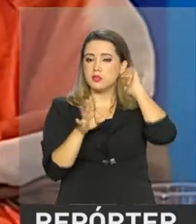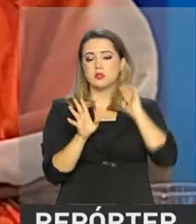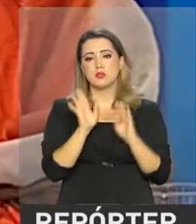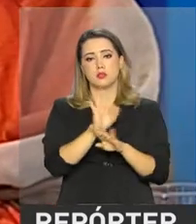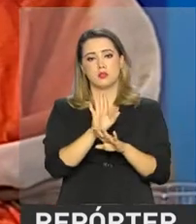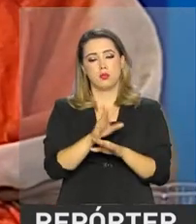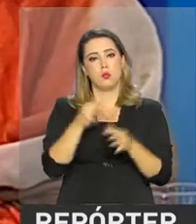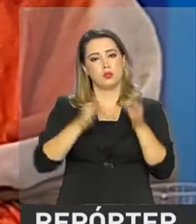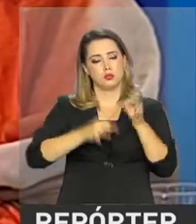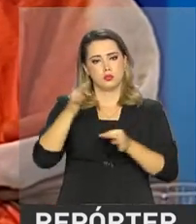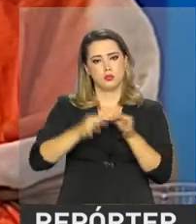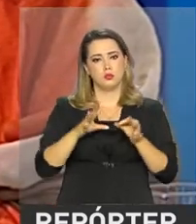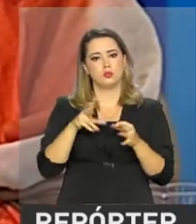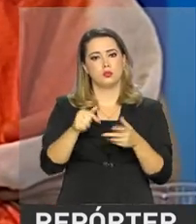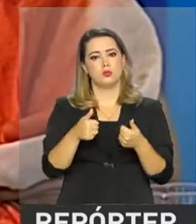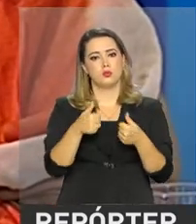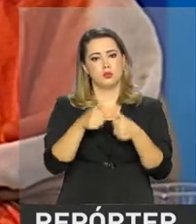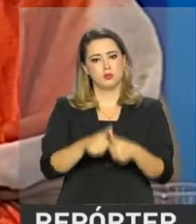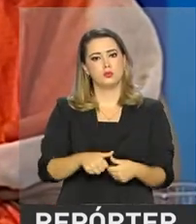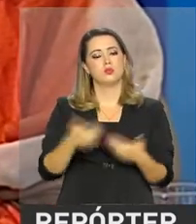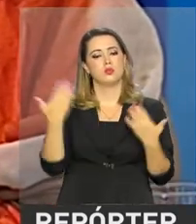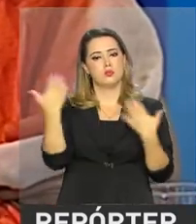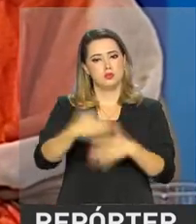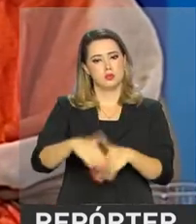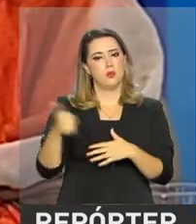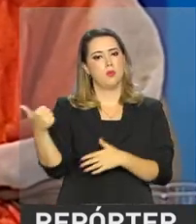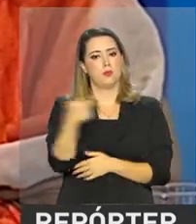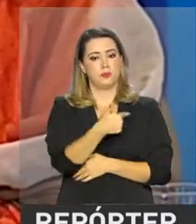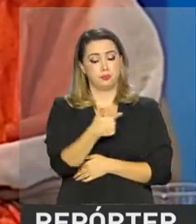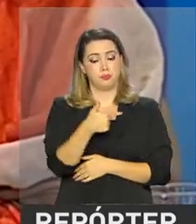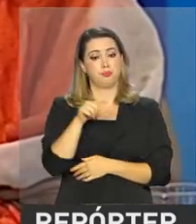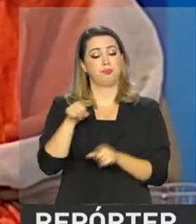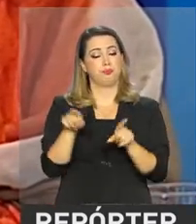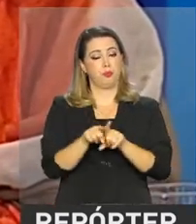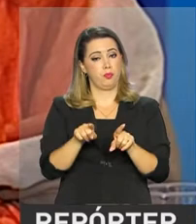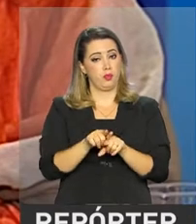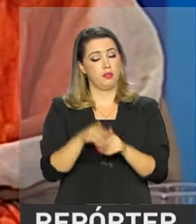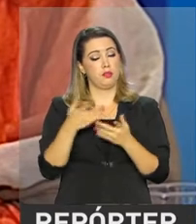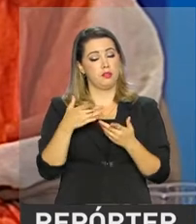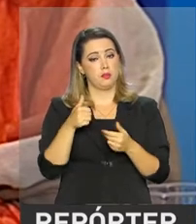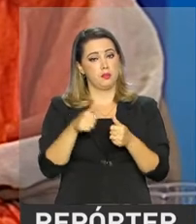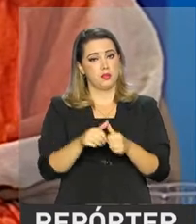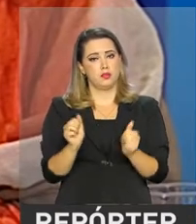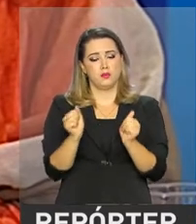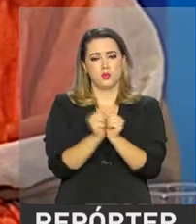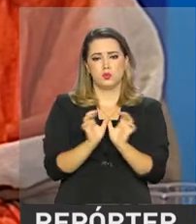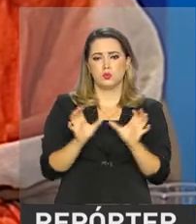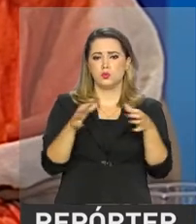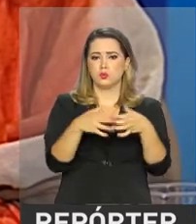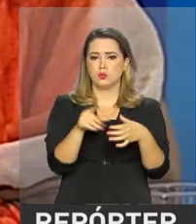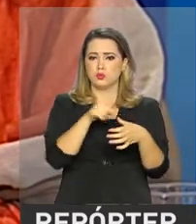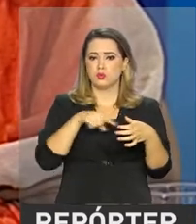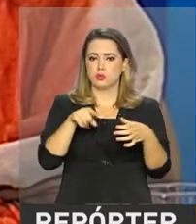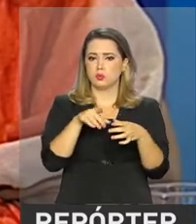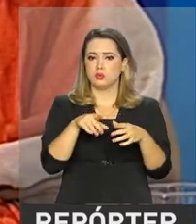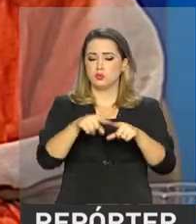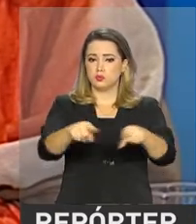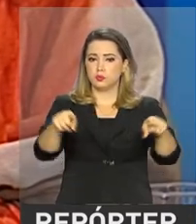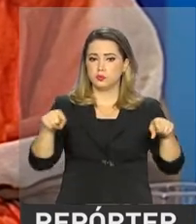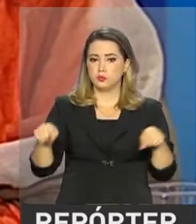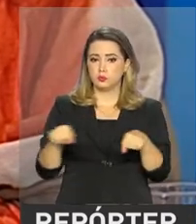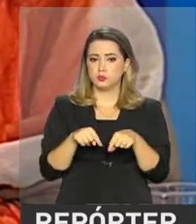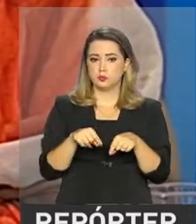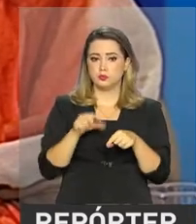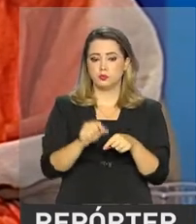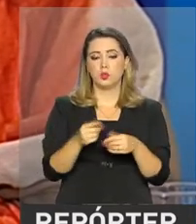amparados juridicamente e todos farão a prova no dia 12, além daqueles que estavam alocados em salas onde